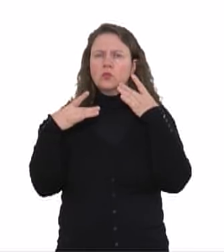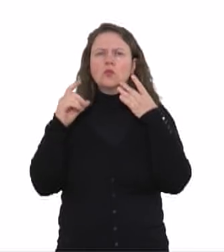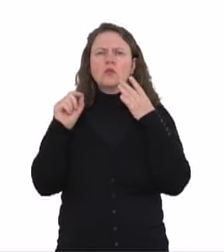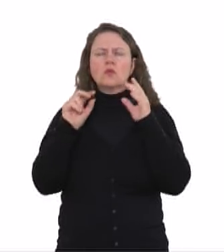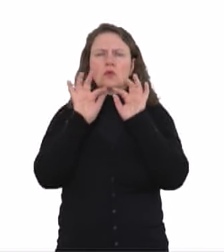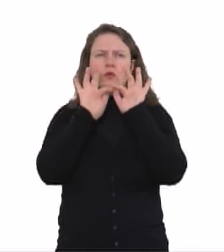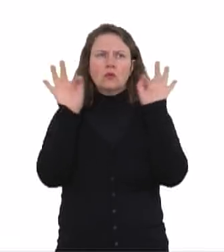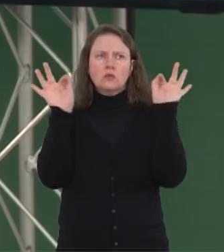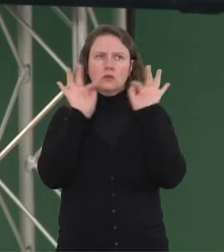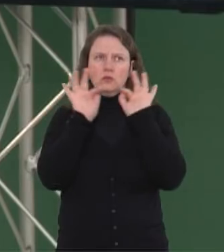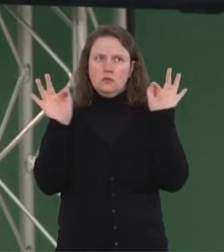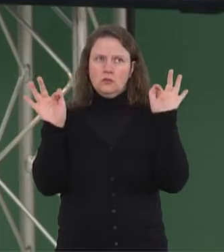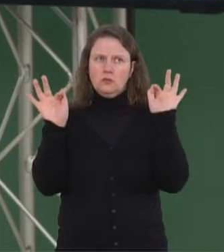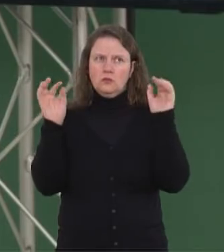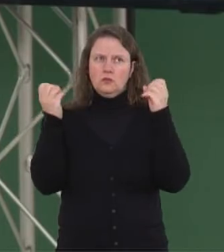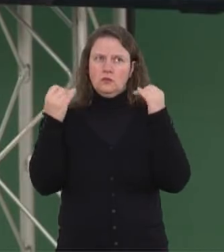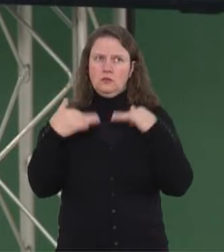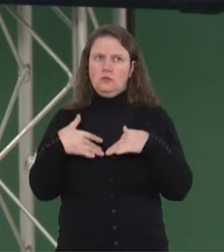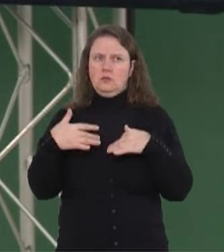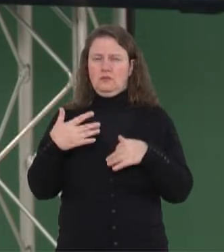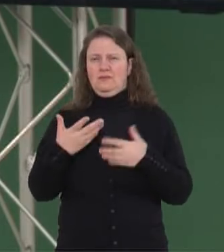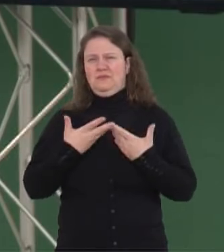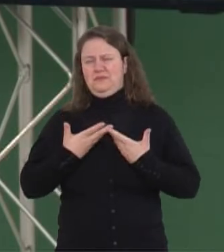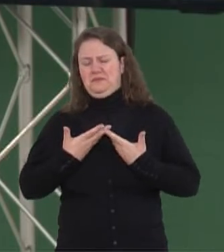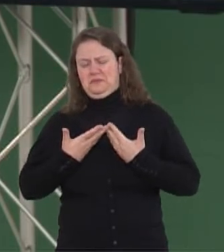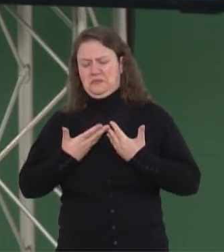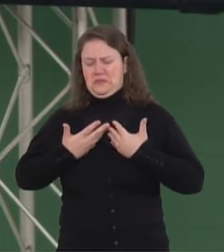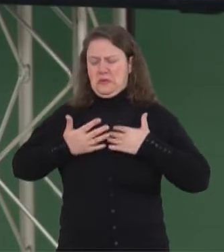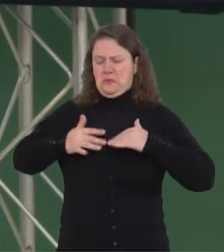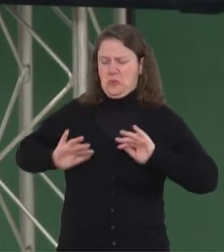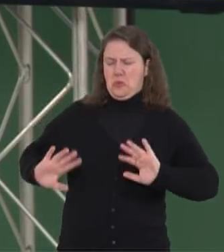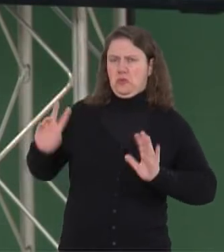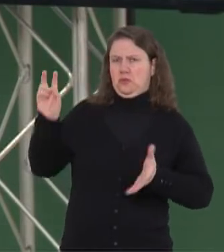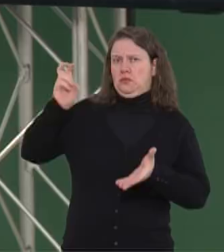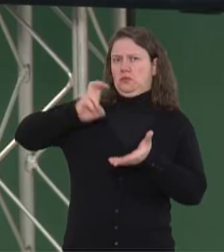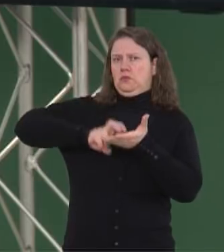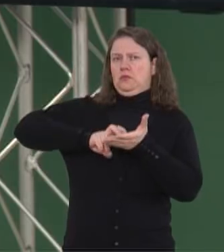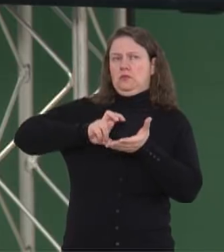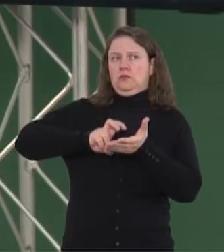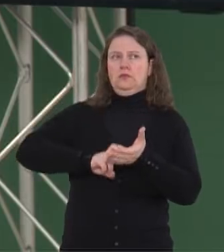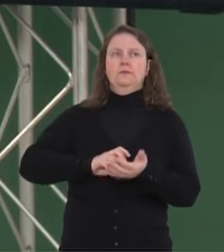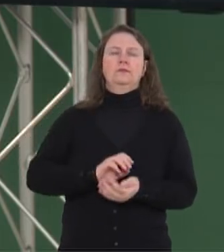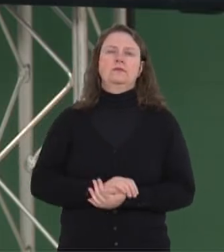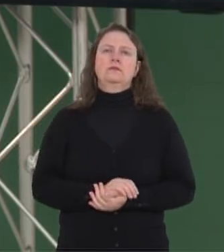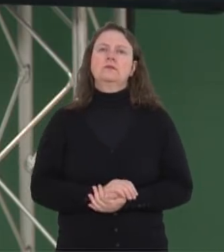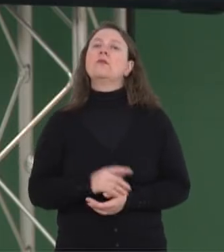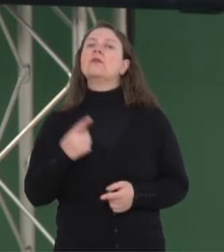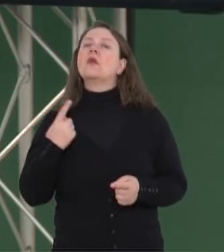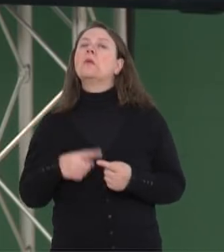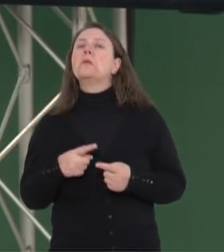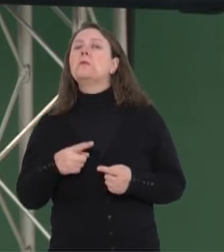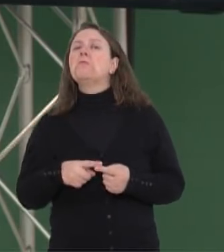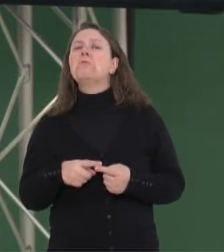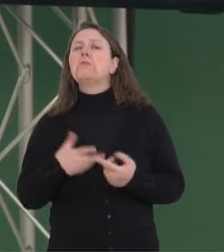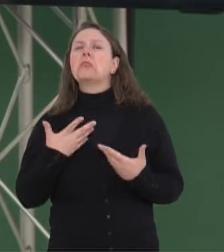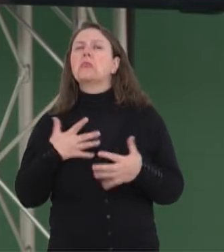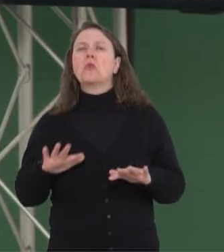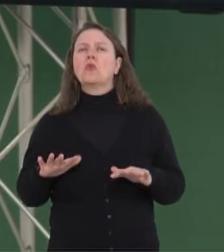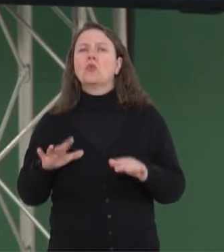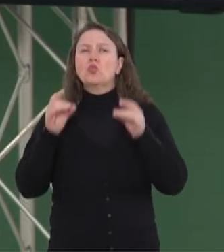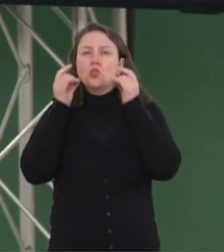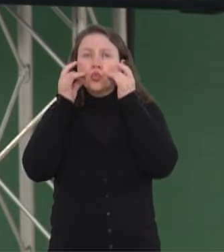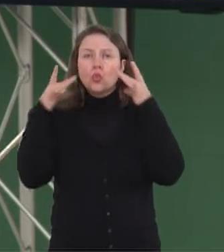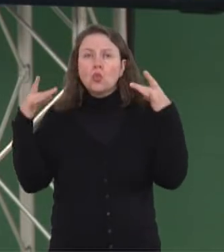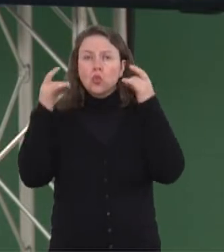person? Ele quis dizer que ele não gosta das manhãs. Por que será? O